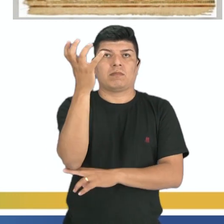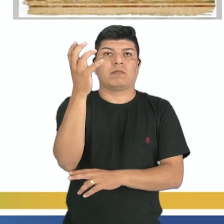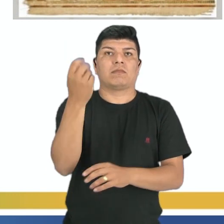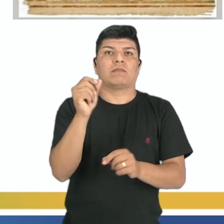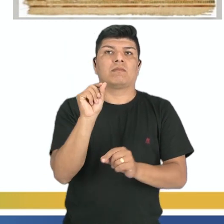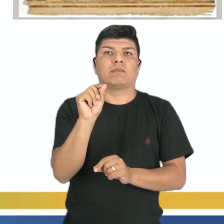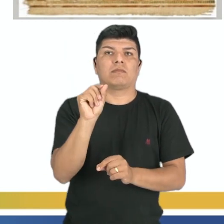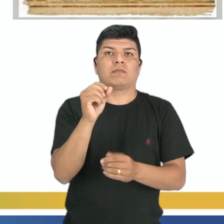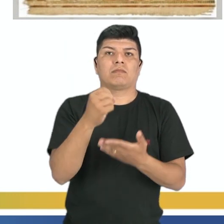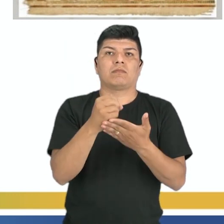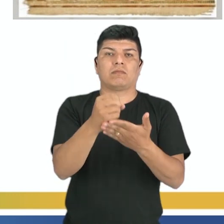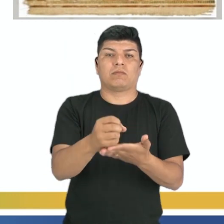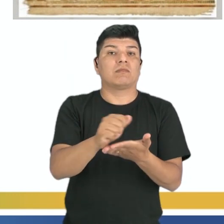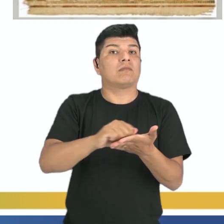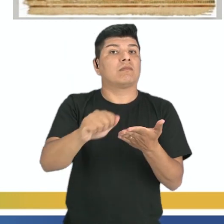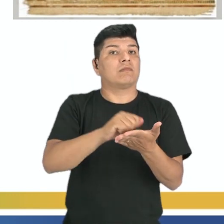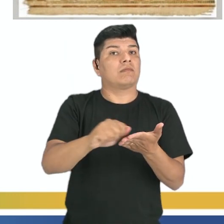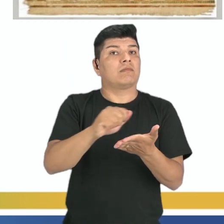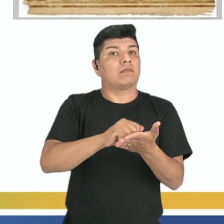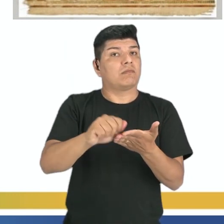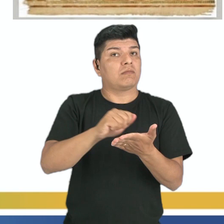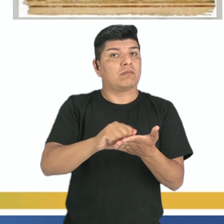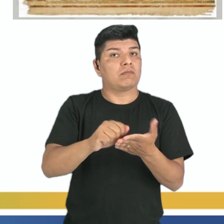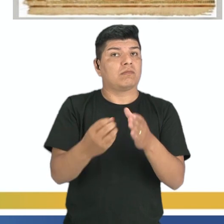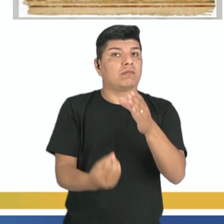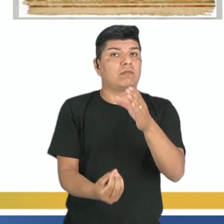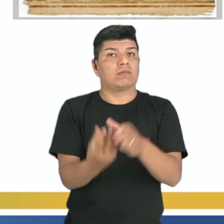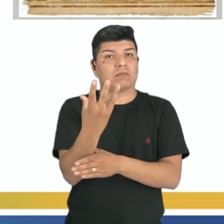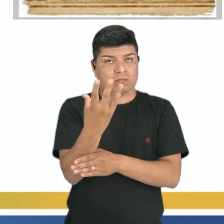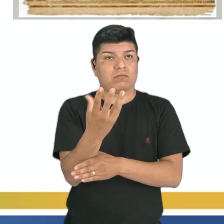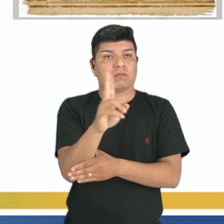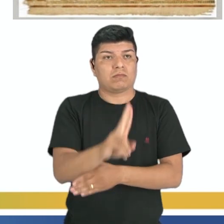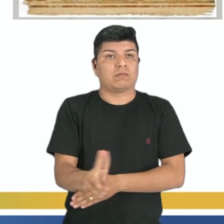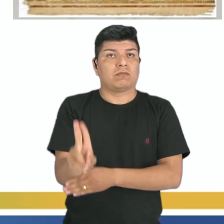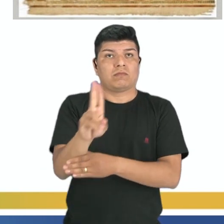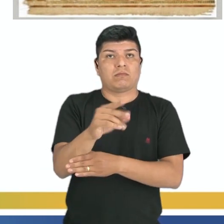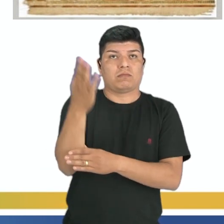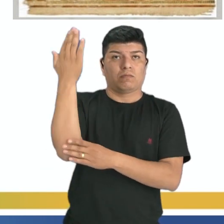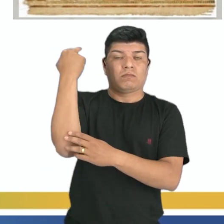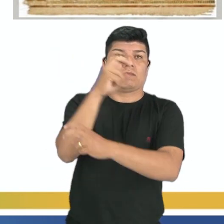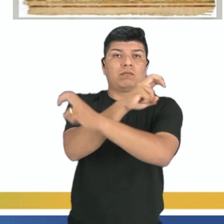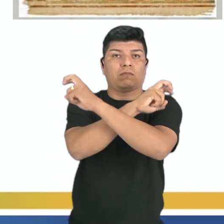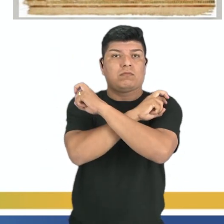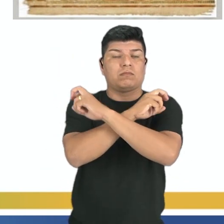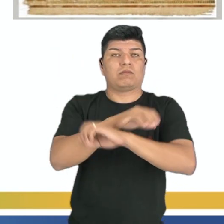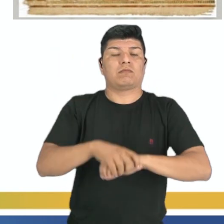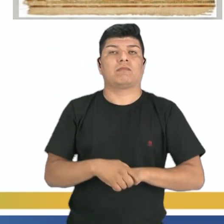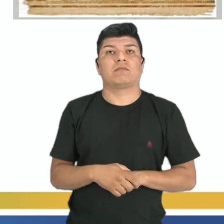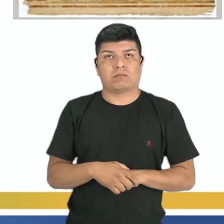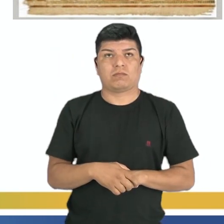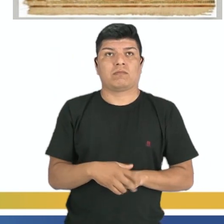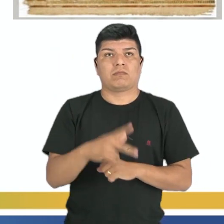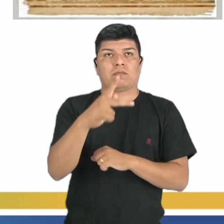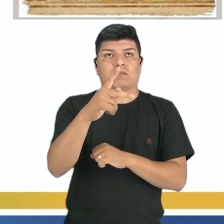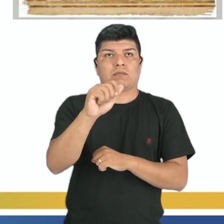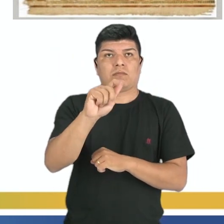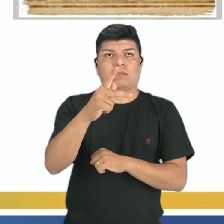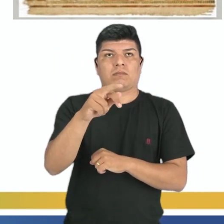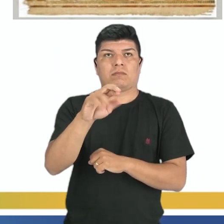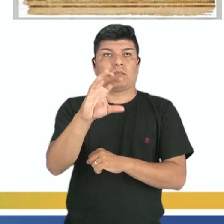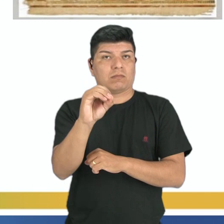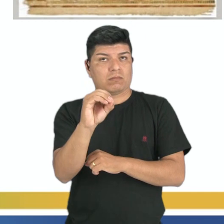um suporte de escrita, criado e muito utilizado, principalmente pelos antigos egípcios. Tá? O papiro ele era